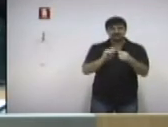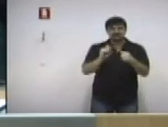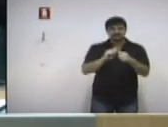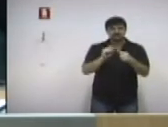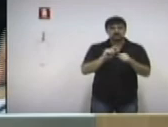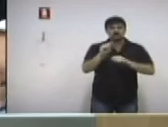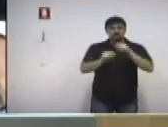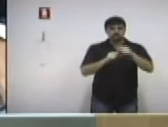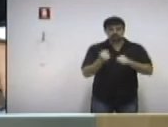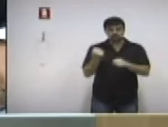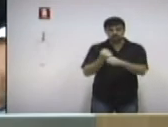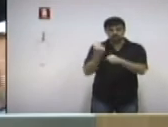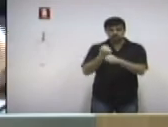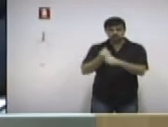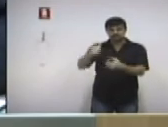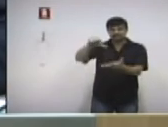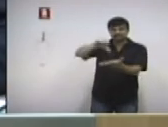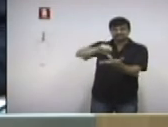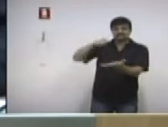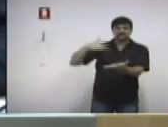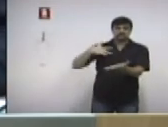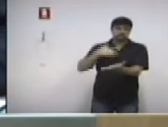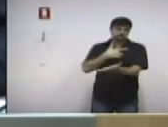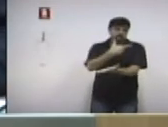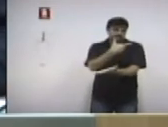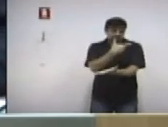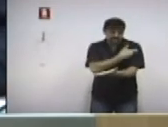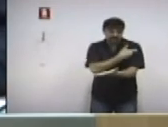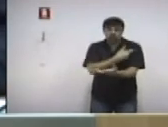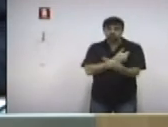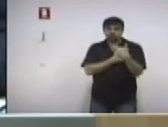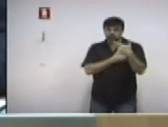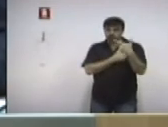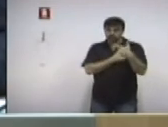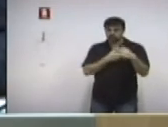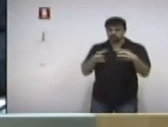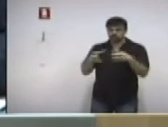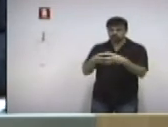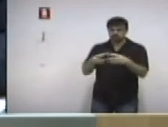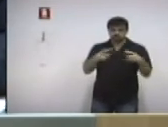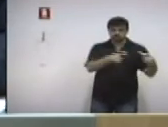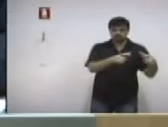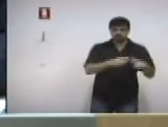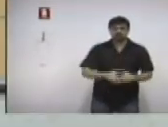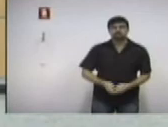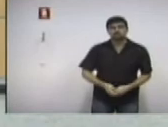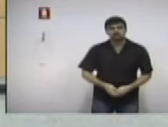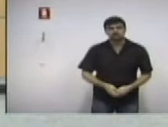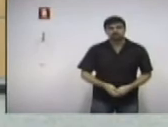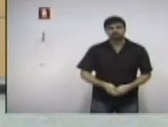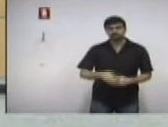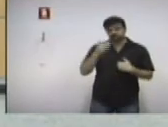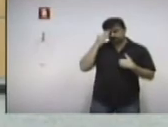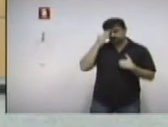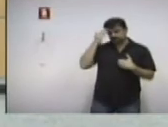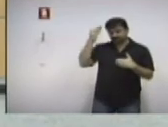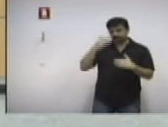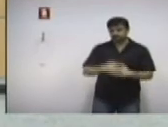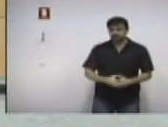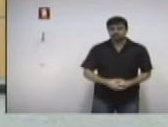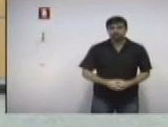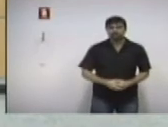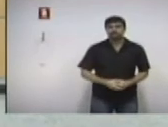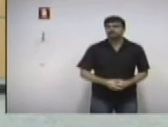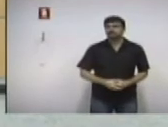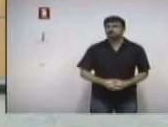trará aí a construção de duas novas roupas para nós população brigado com a palavra a vereadora de